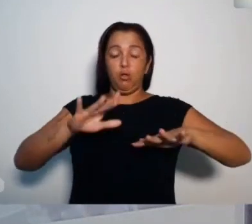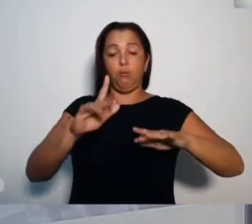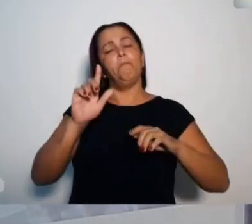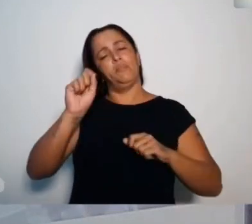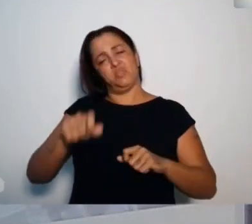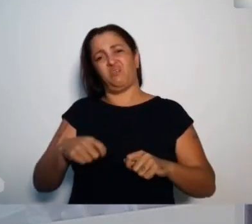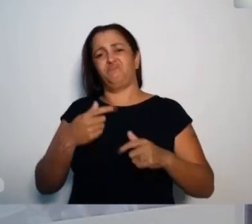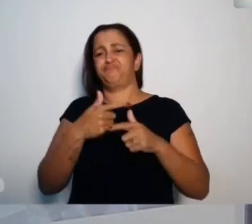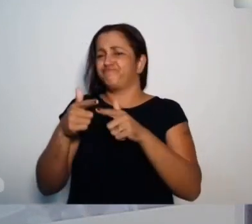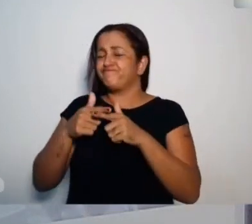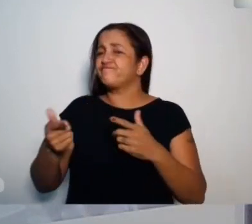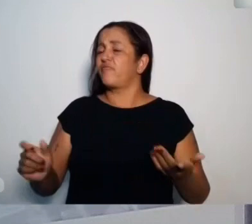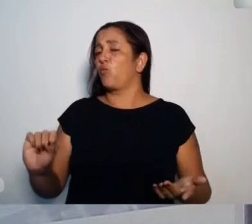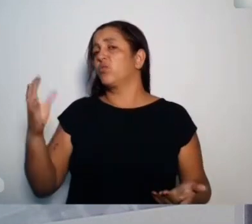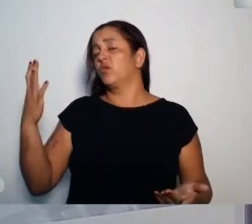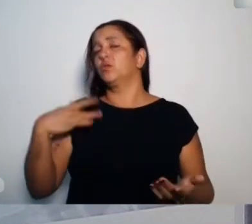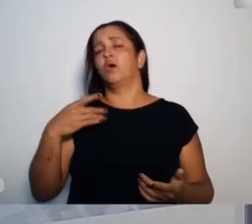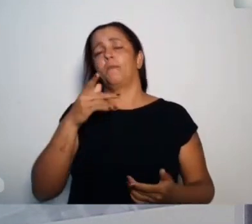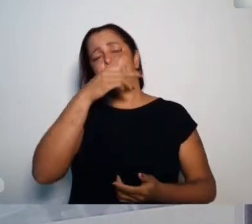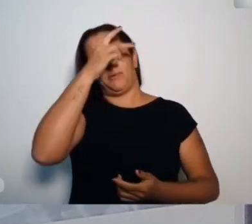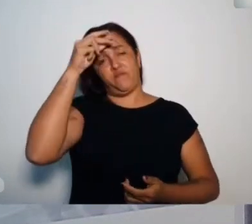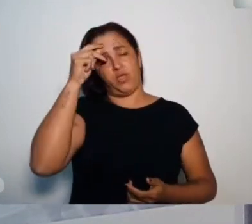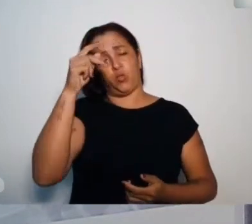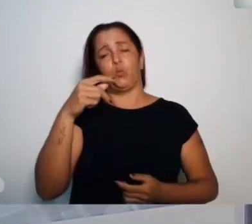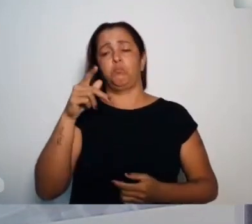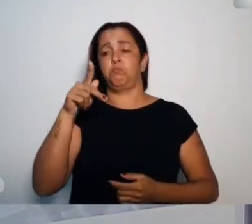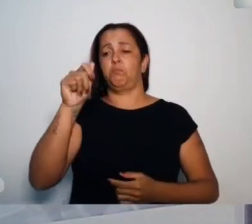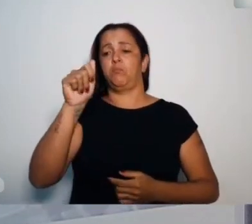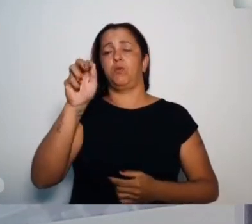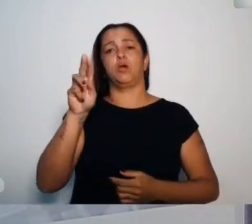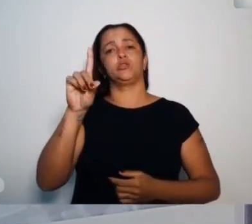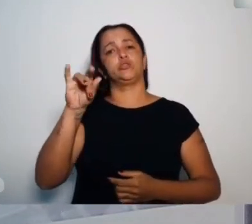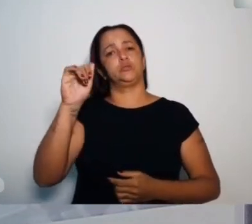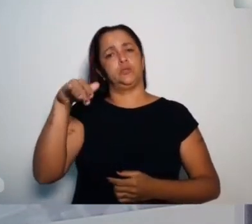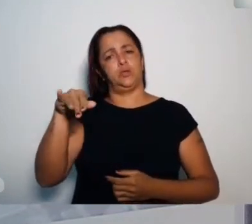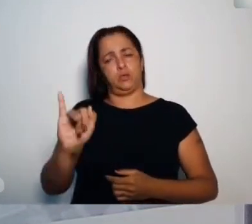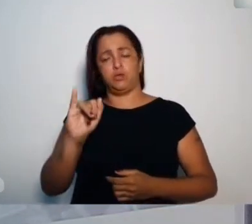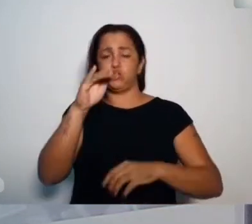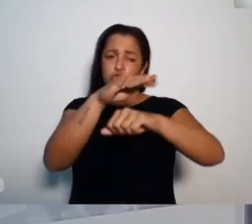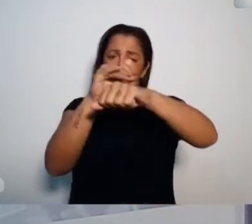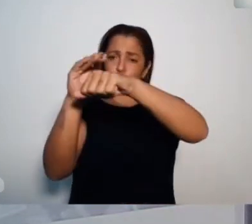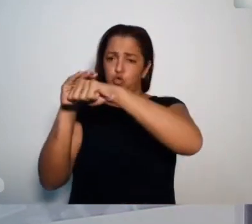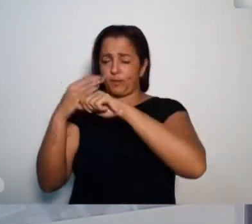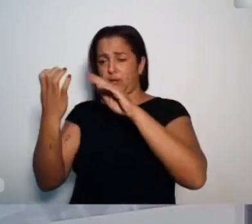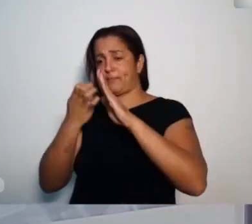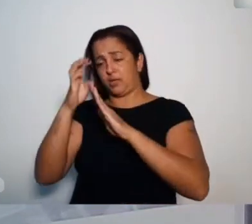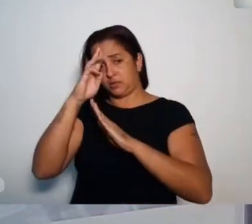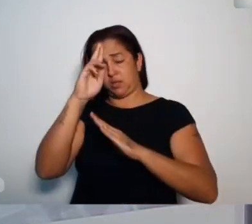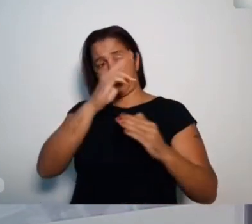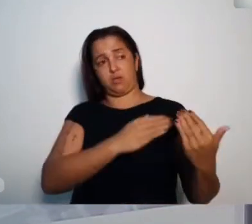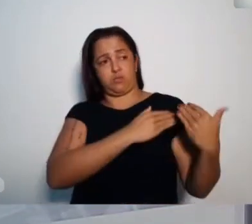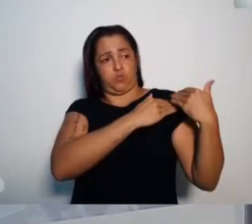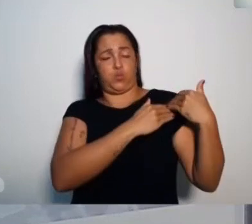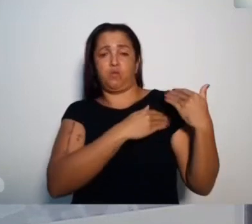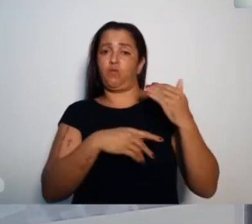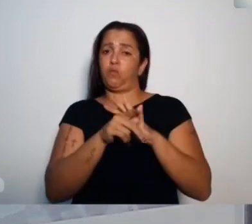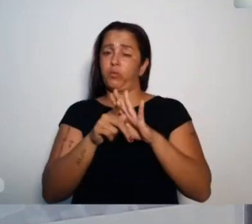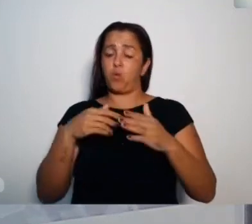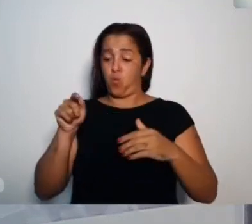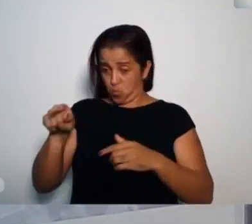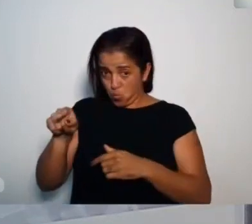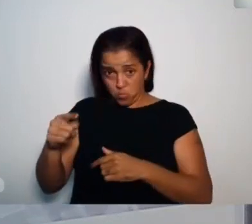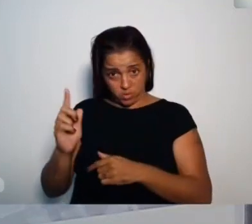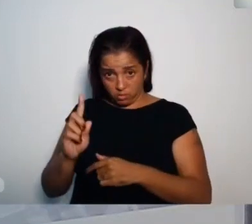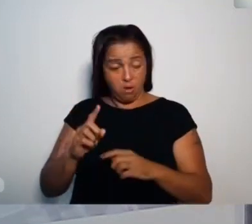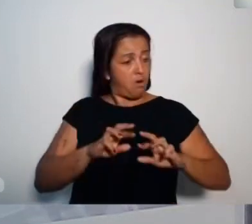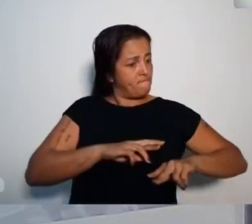e o prefeito Pardini tem feito isso, é de acionar a empresa responsável, não só por essa ou qualquer obra que tenha alguma dificuldade. Eu